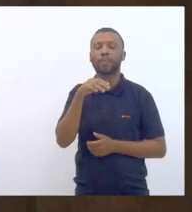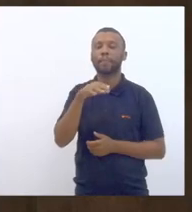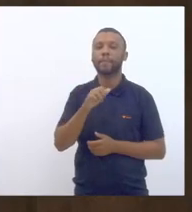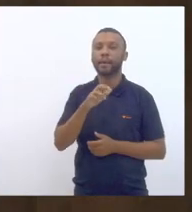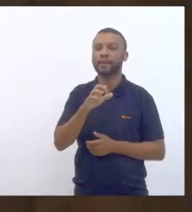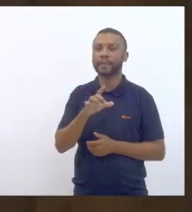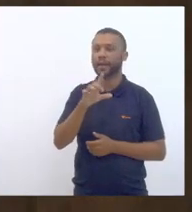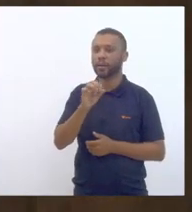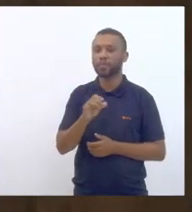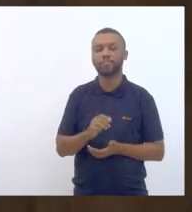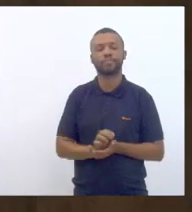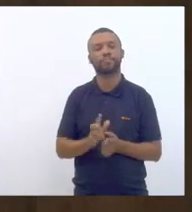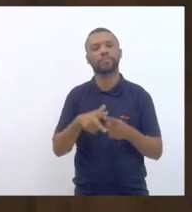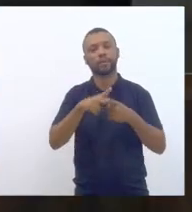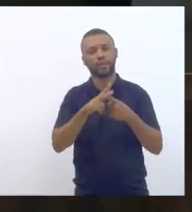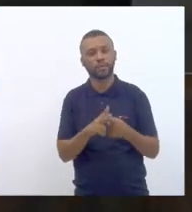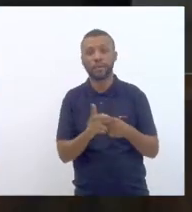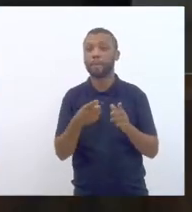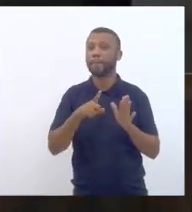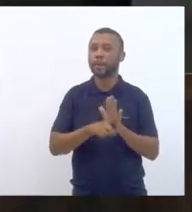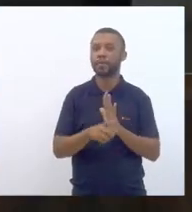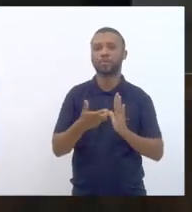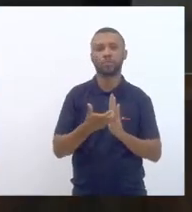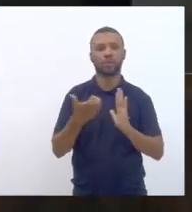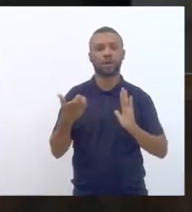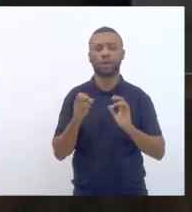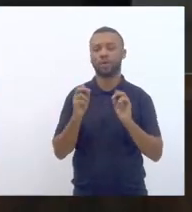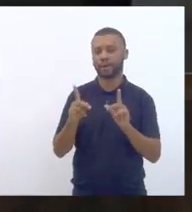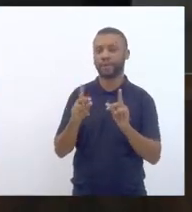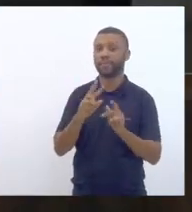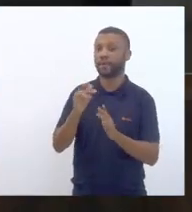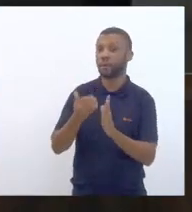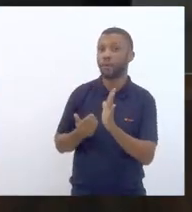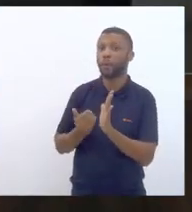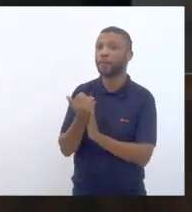Pela manutenção, salvo os destaques. Então, vamos à votação.